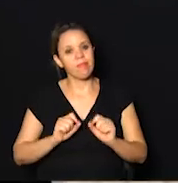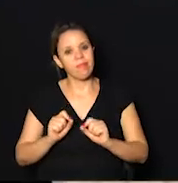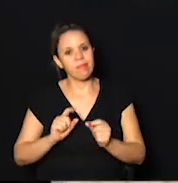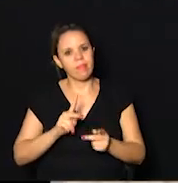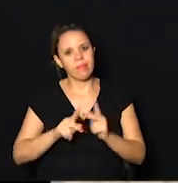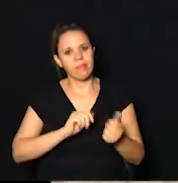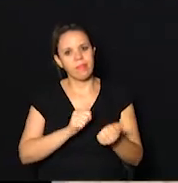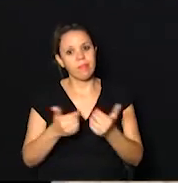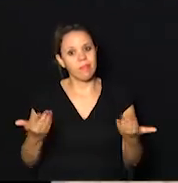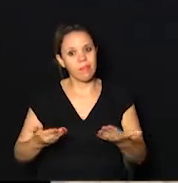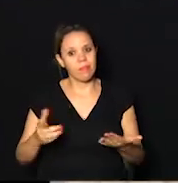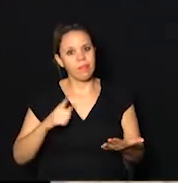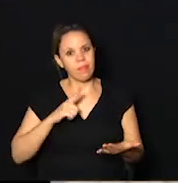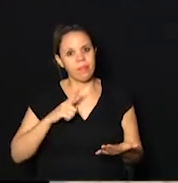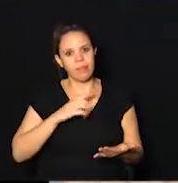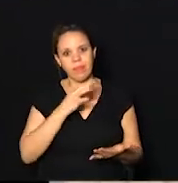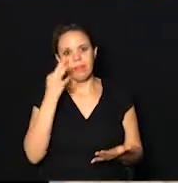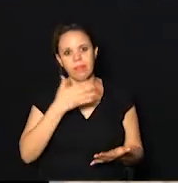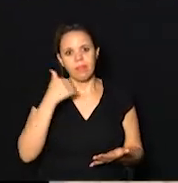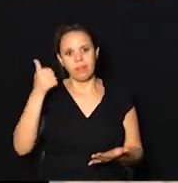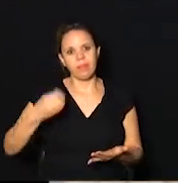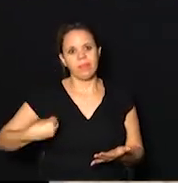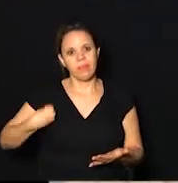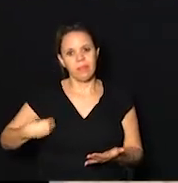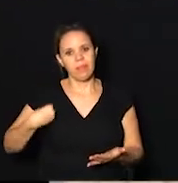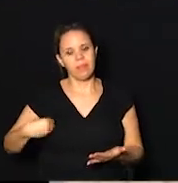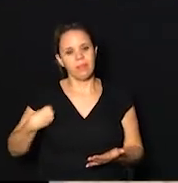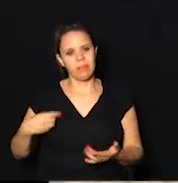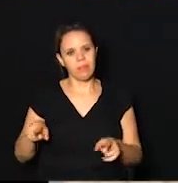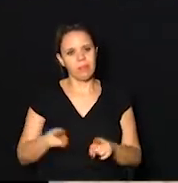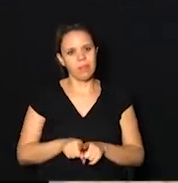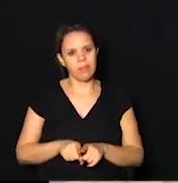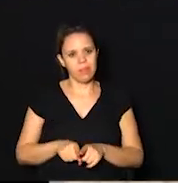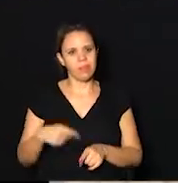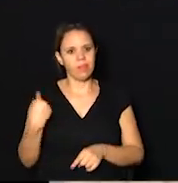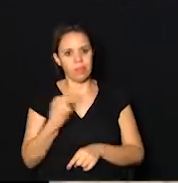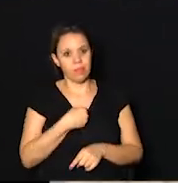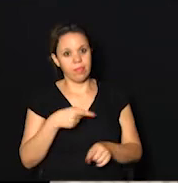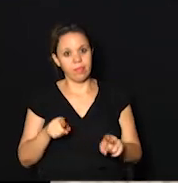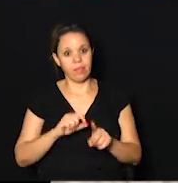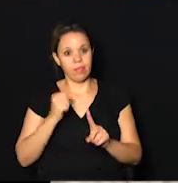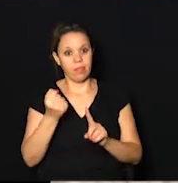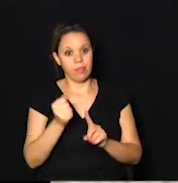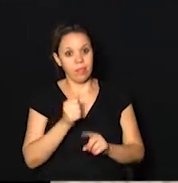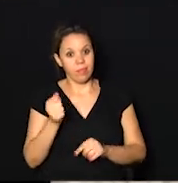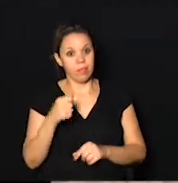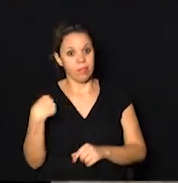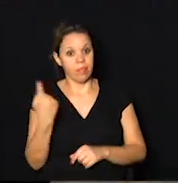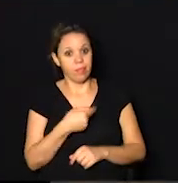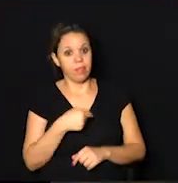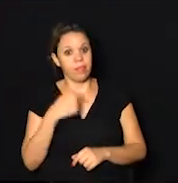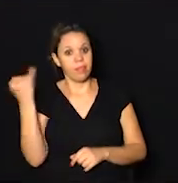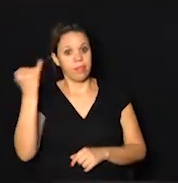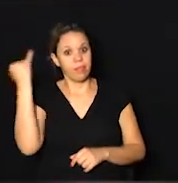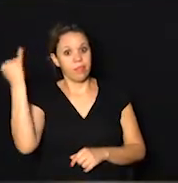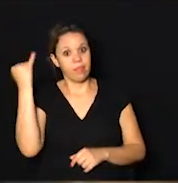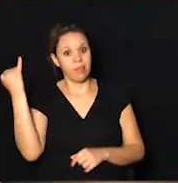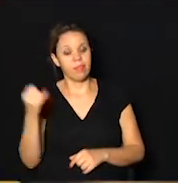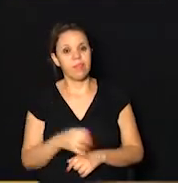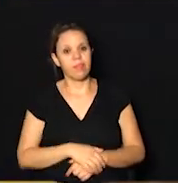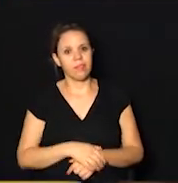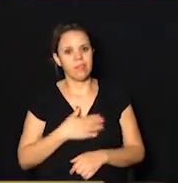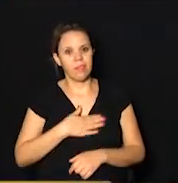esses atletas hoje tem uma condição melhor de vida né então isso para gente passou se ação nossa é muito